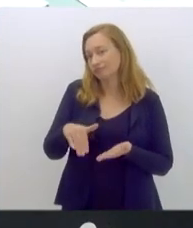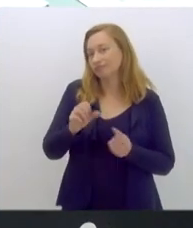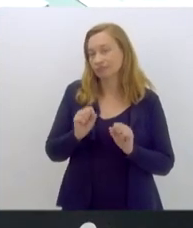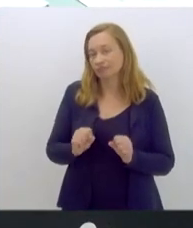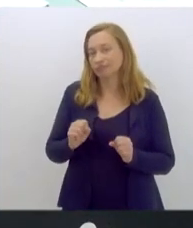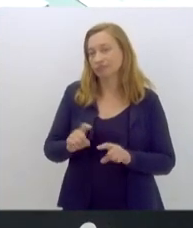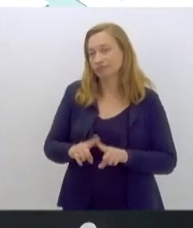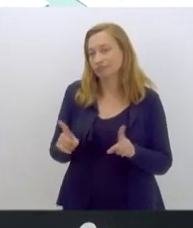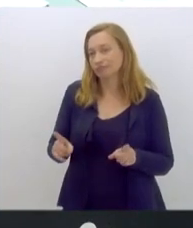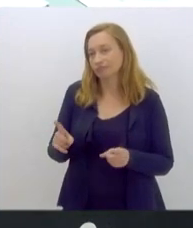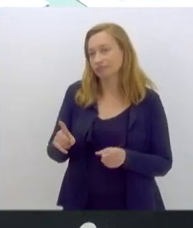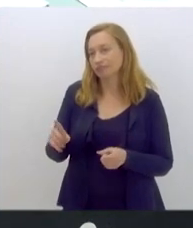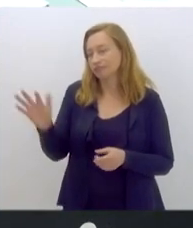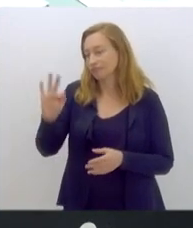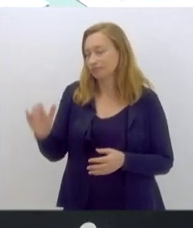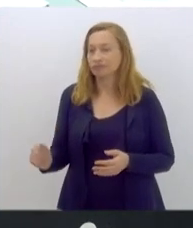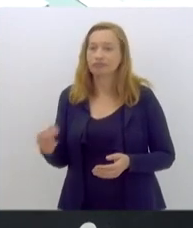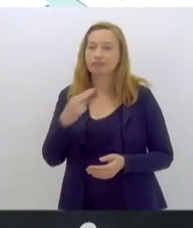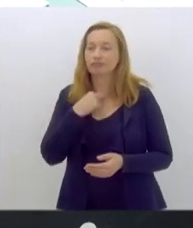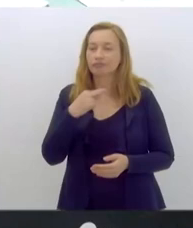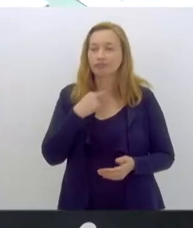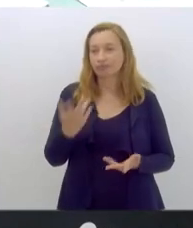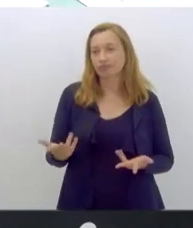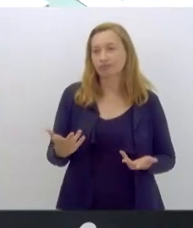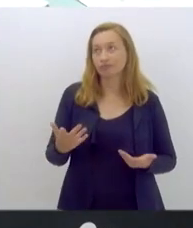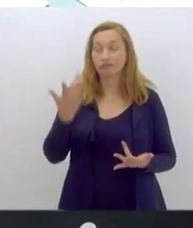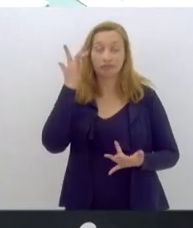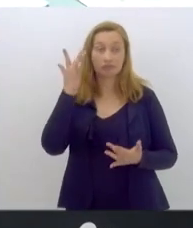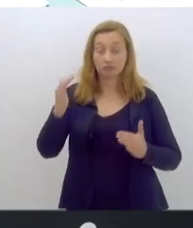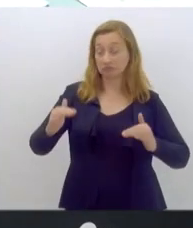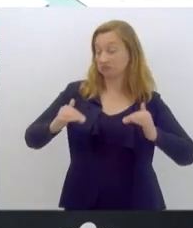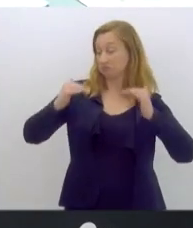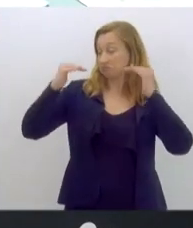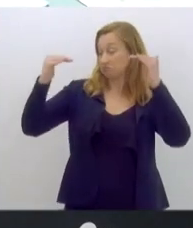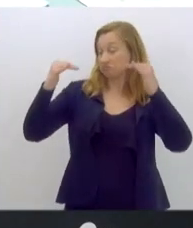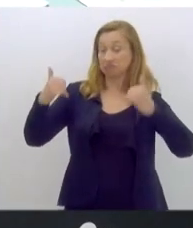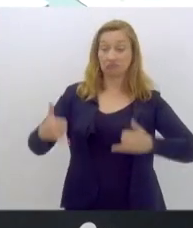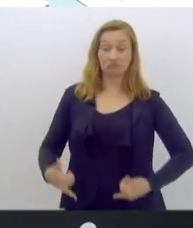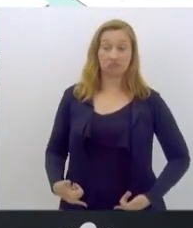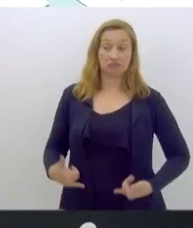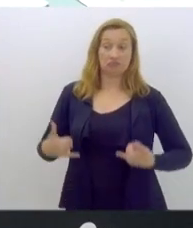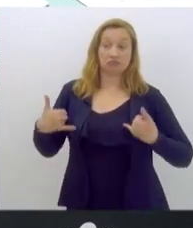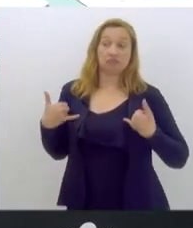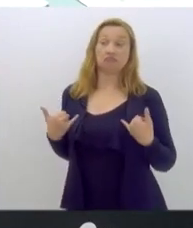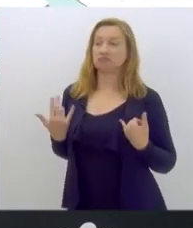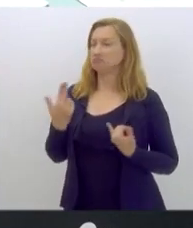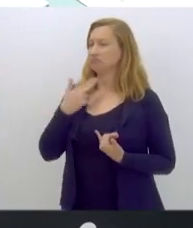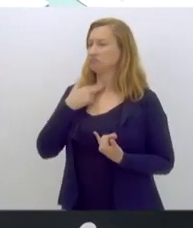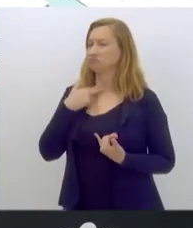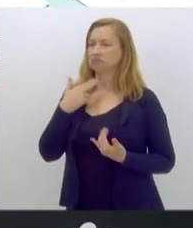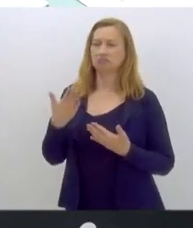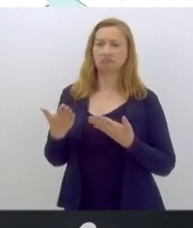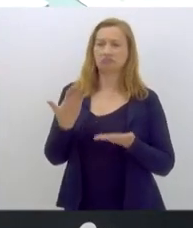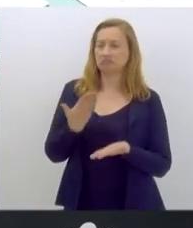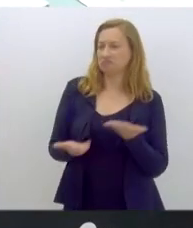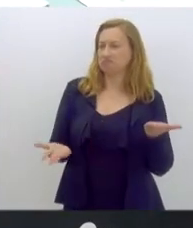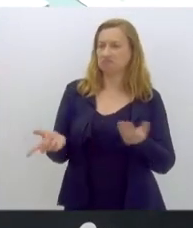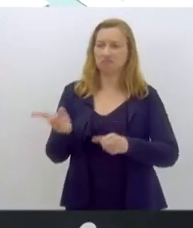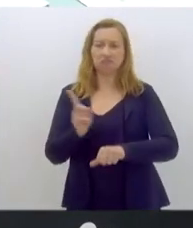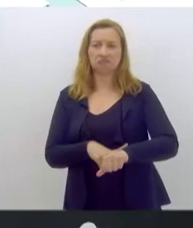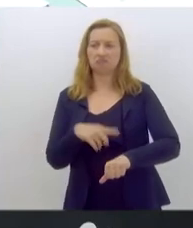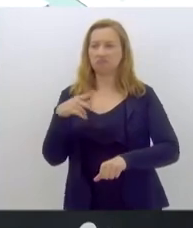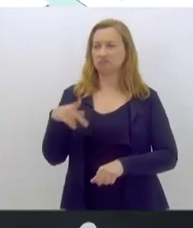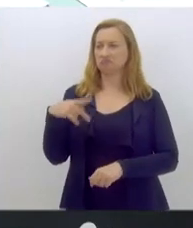dia da Fazenda não podia ser a pessoa acima do bem e do mal muito importante não pode perder tempo com o pagamento